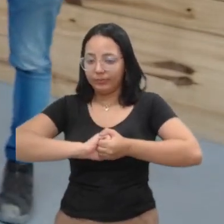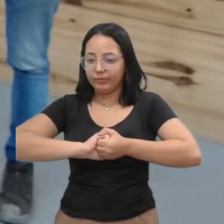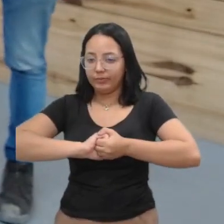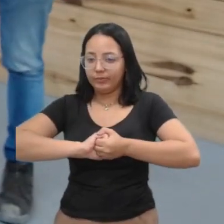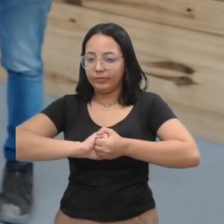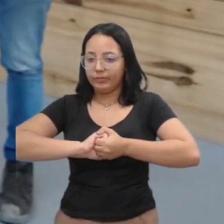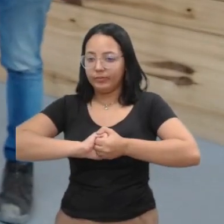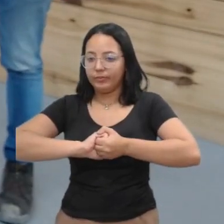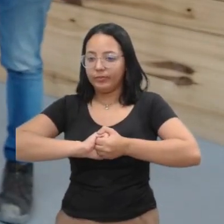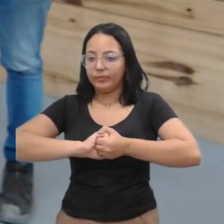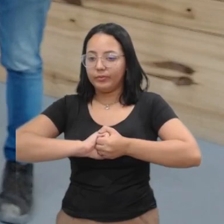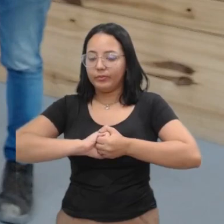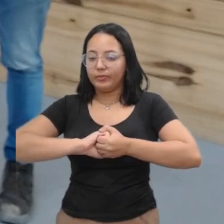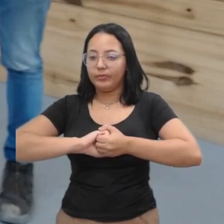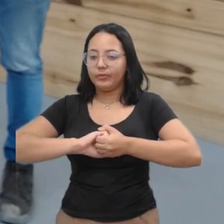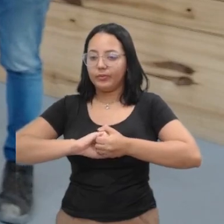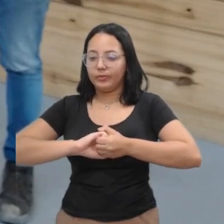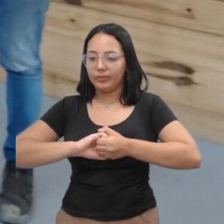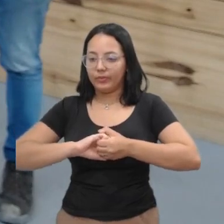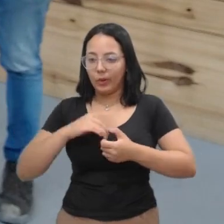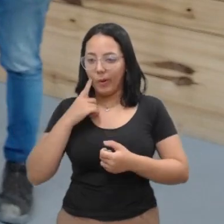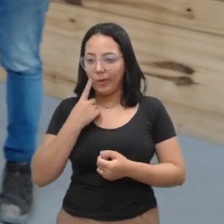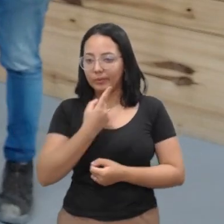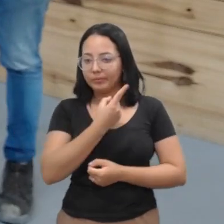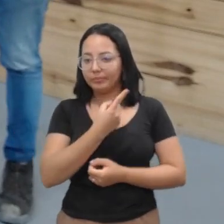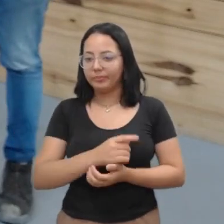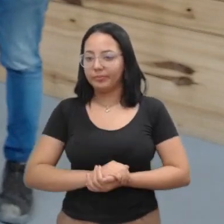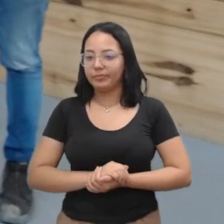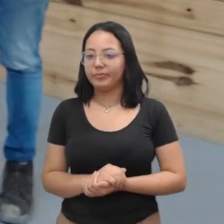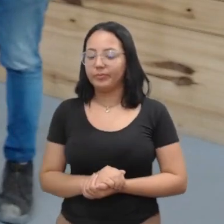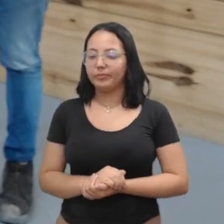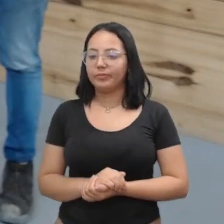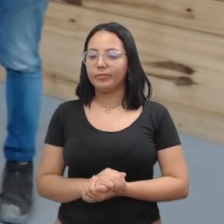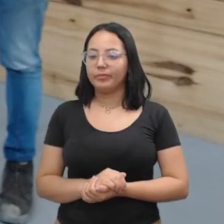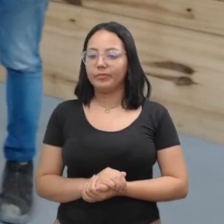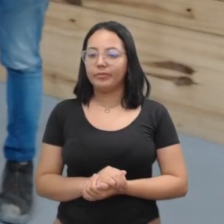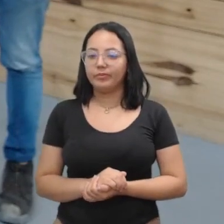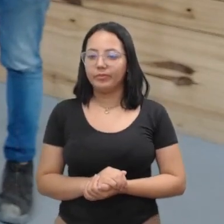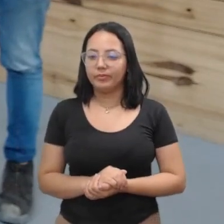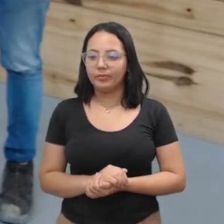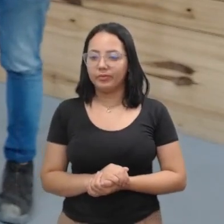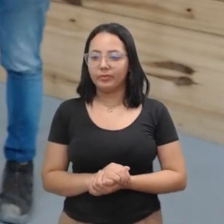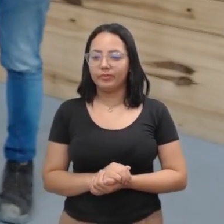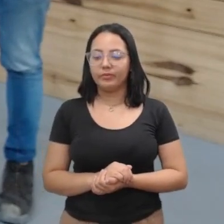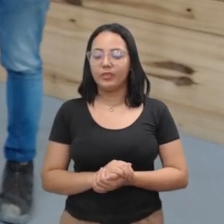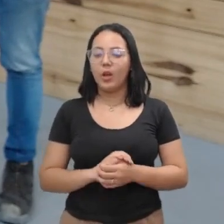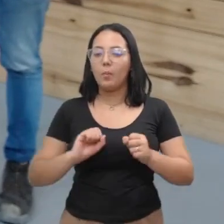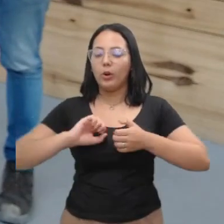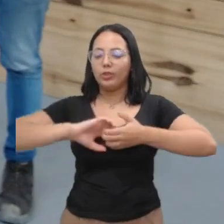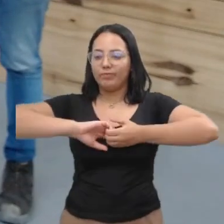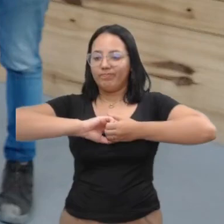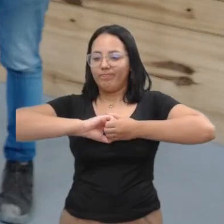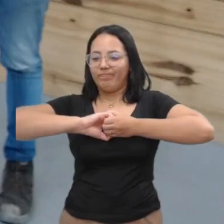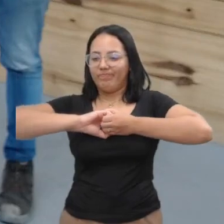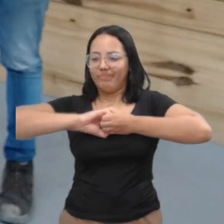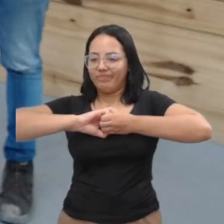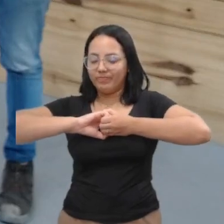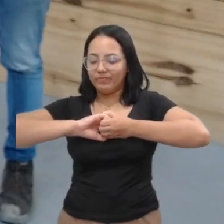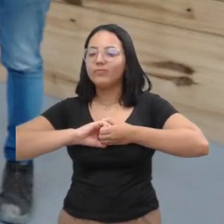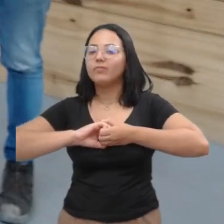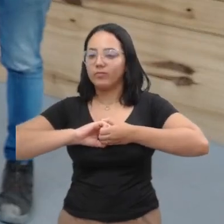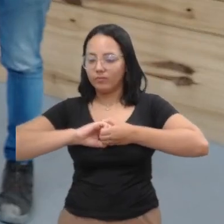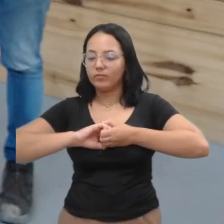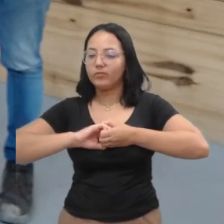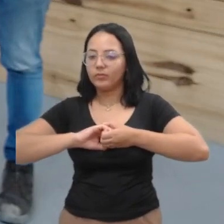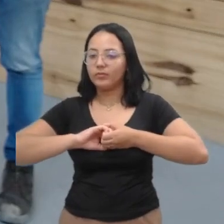vai puxar de forma forte de lados opostos, né? Lados opostos, e aí